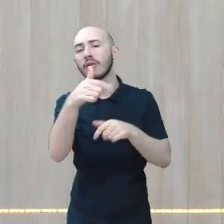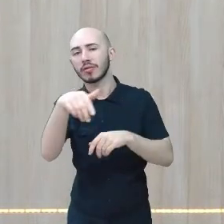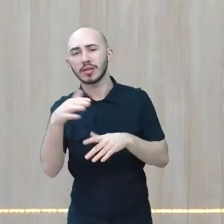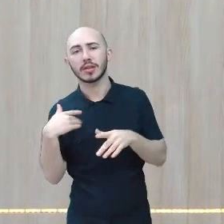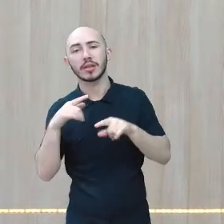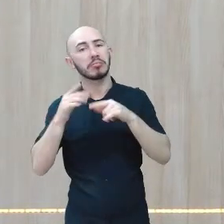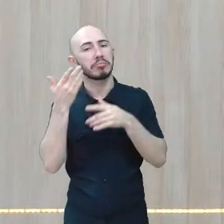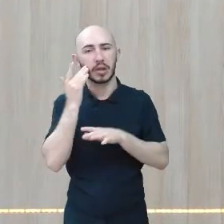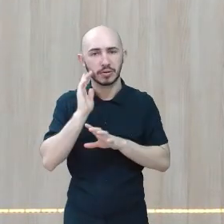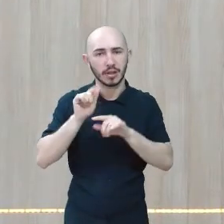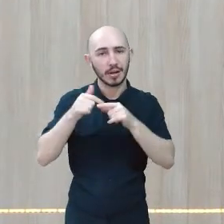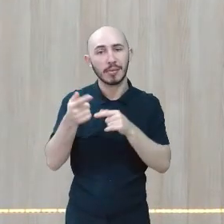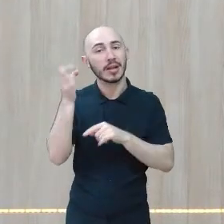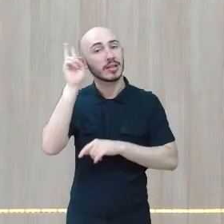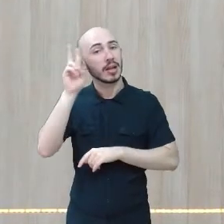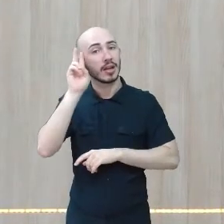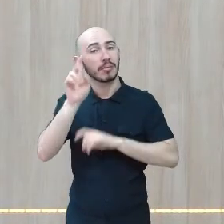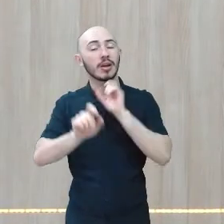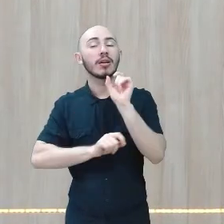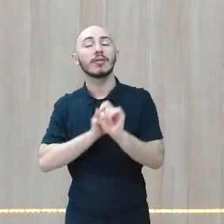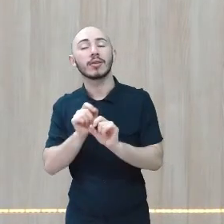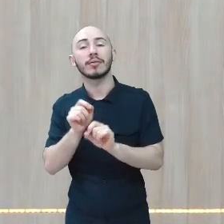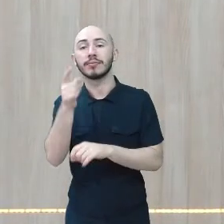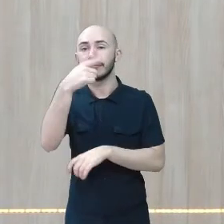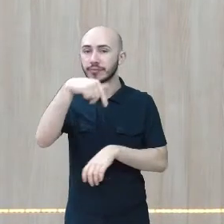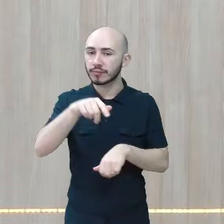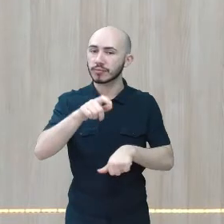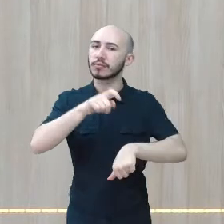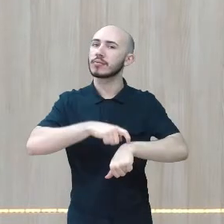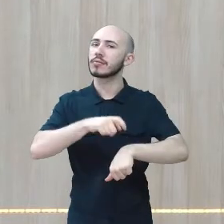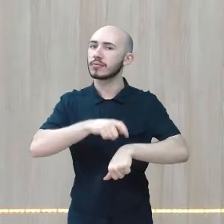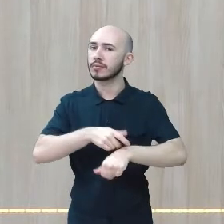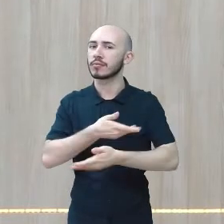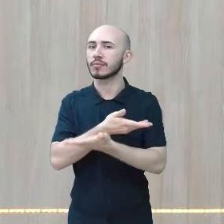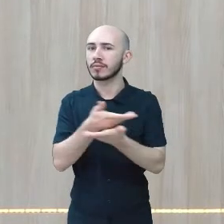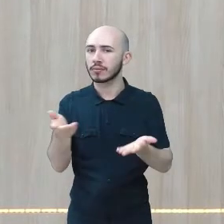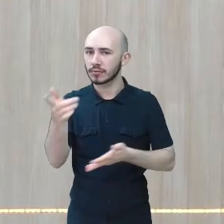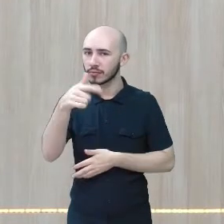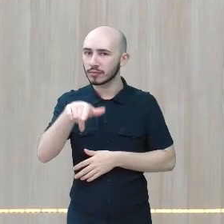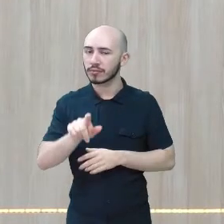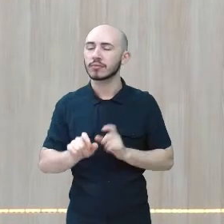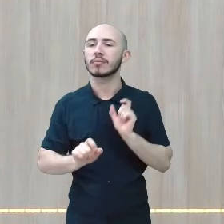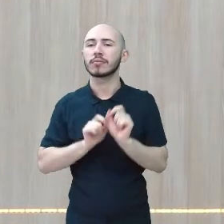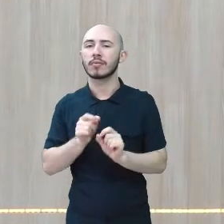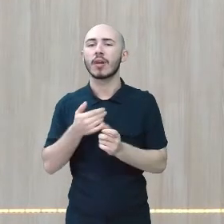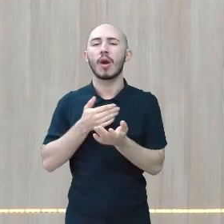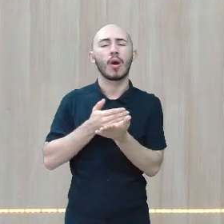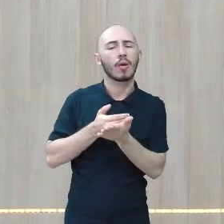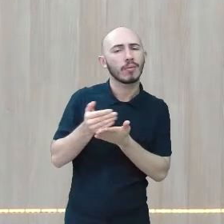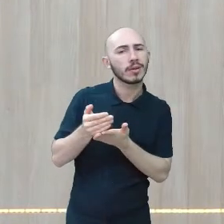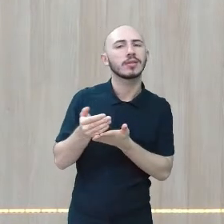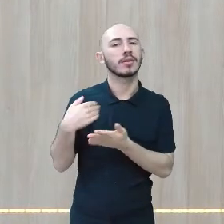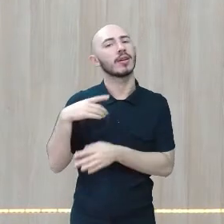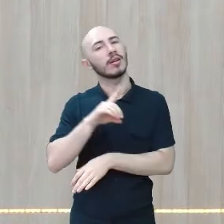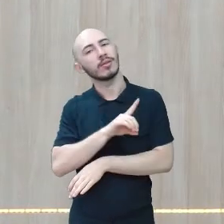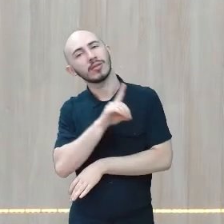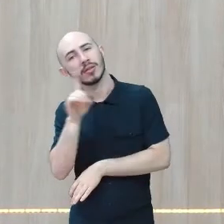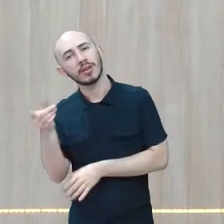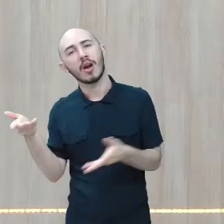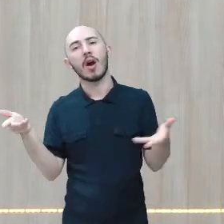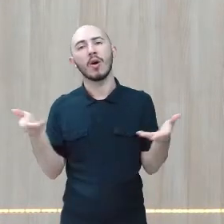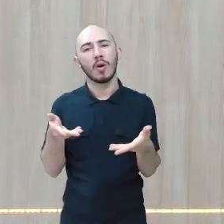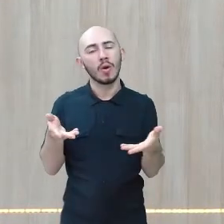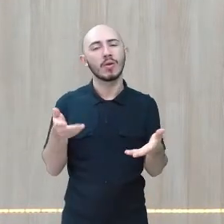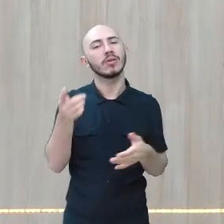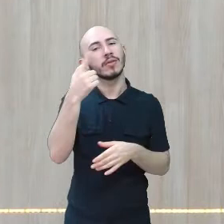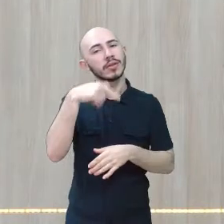mas gostaria de lembrar do momento que vocês estão começando, né, o dia de vocês. Então,